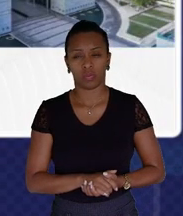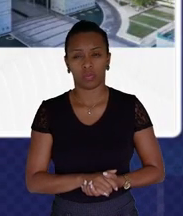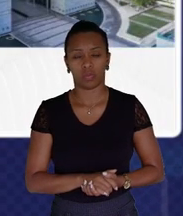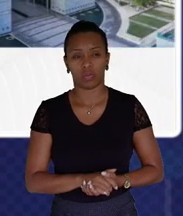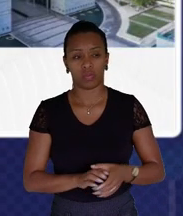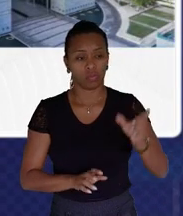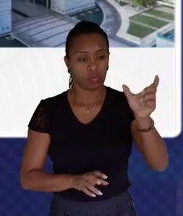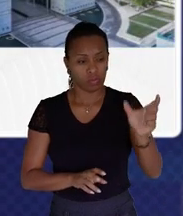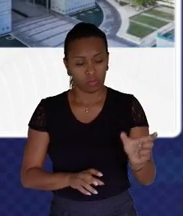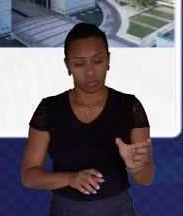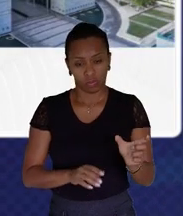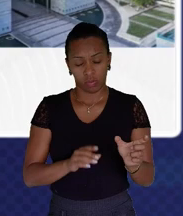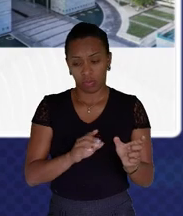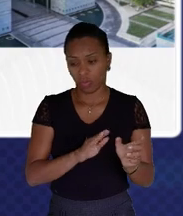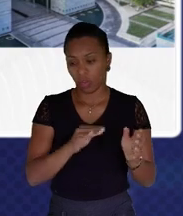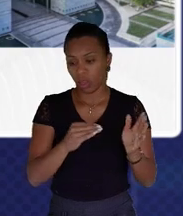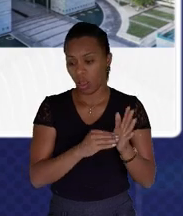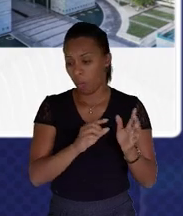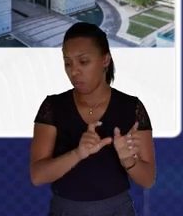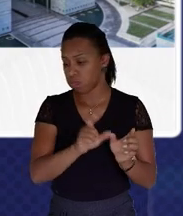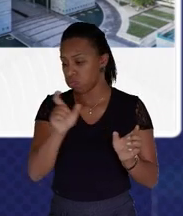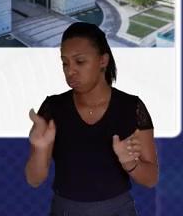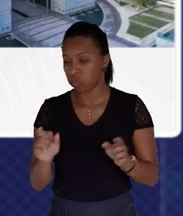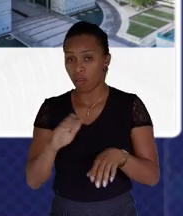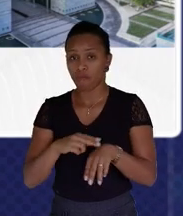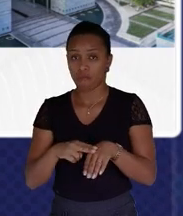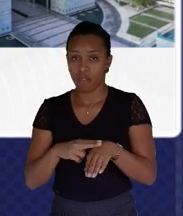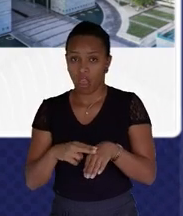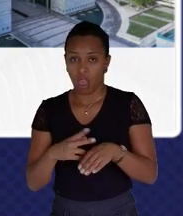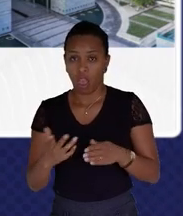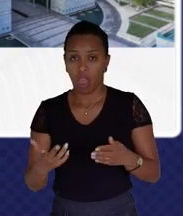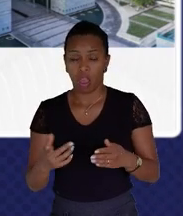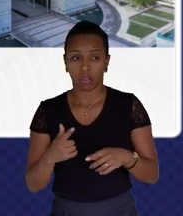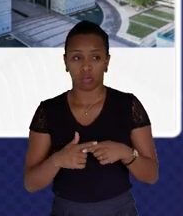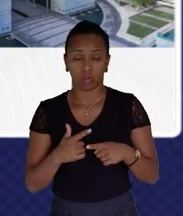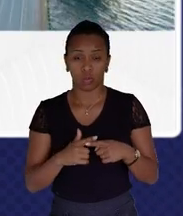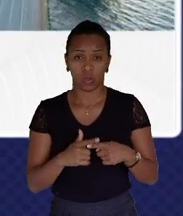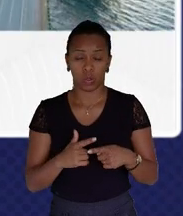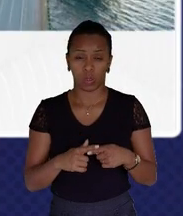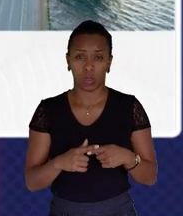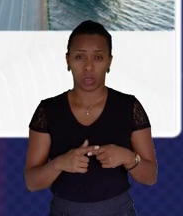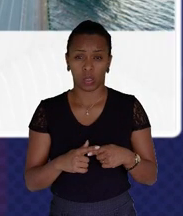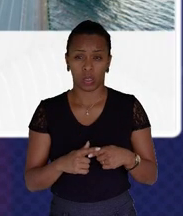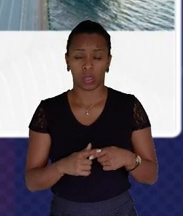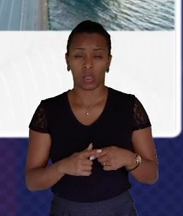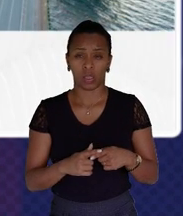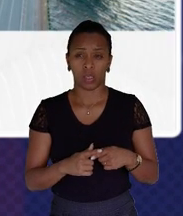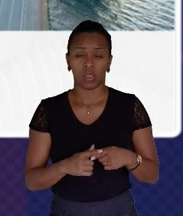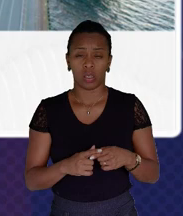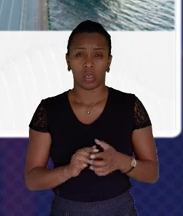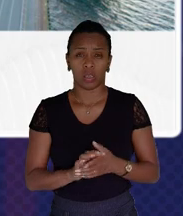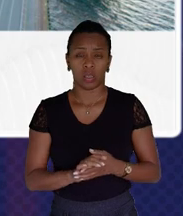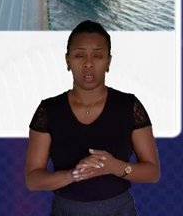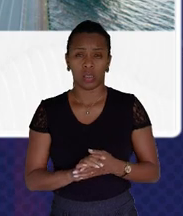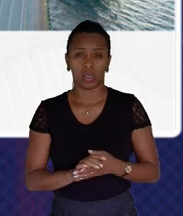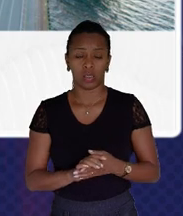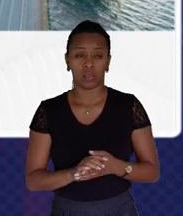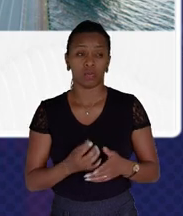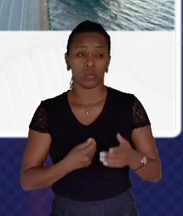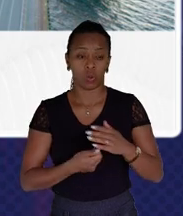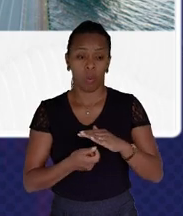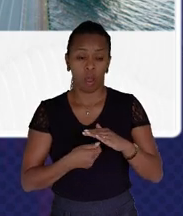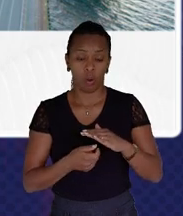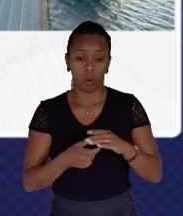From a limited local economy To a diversified global economy From a fishing port to